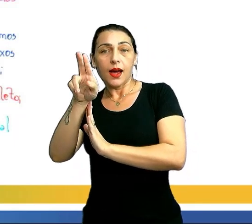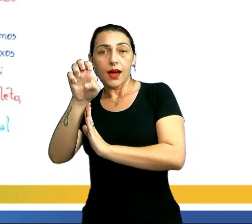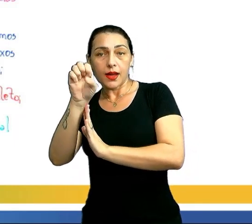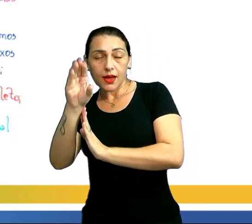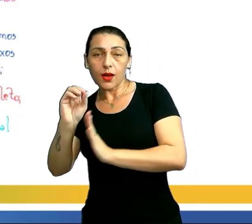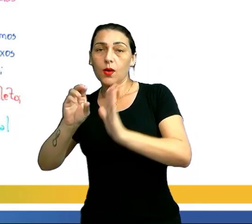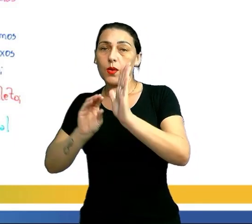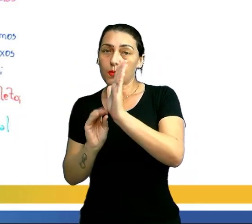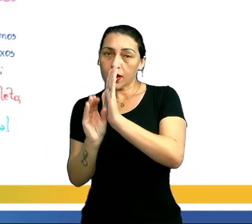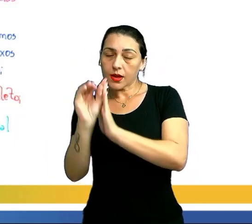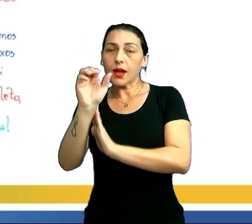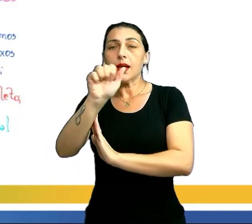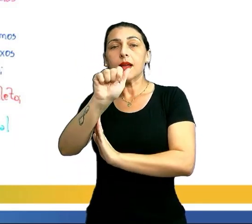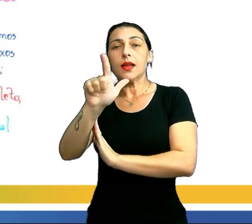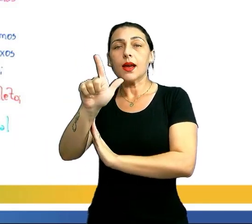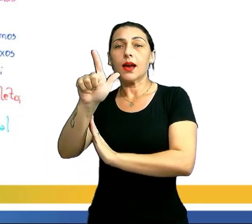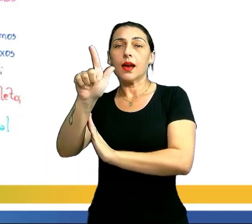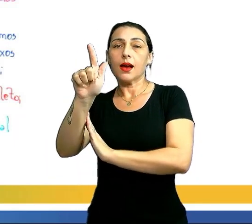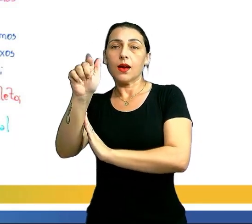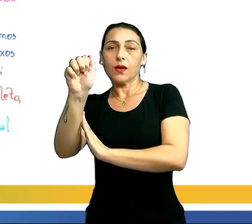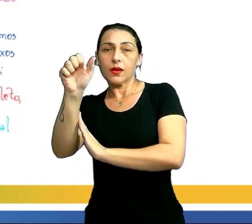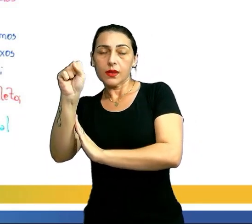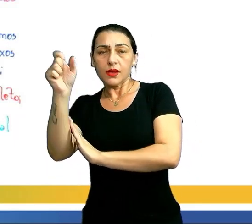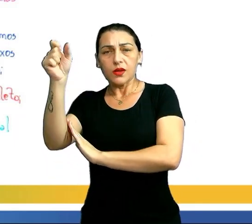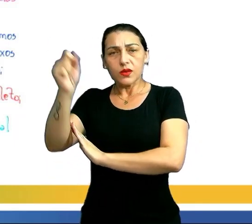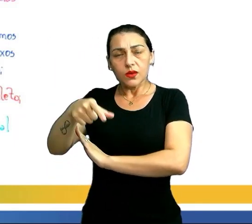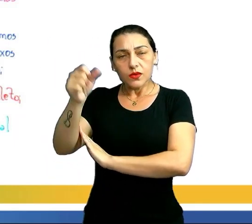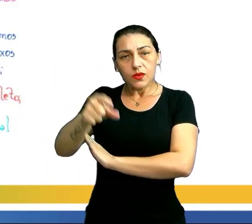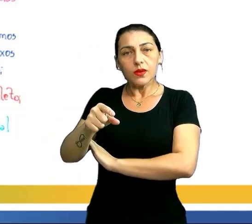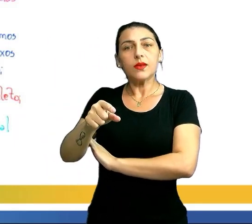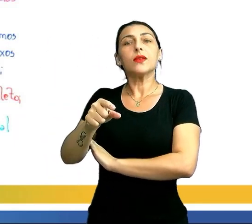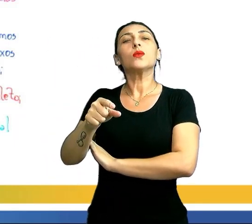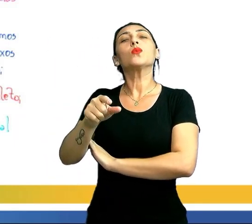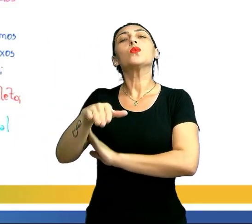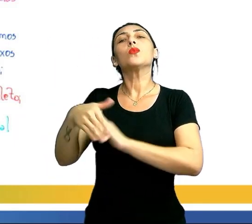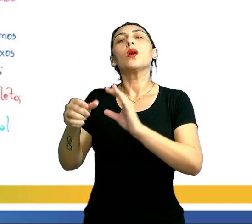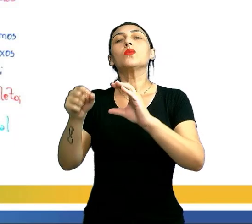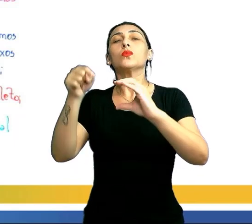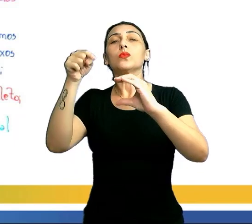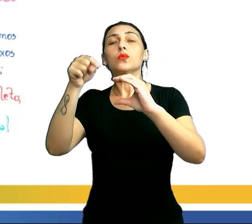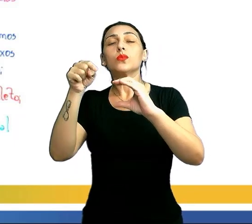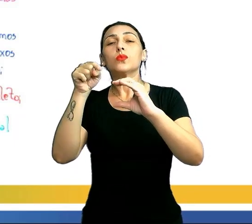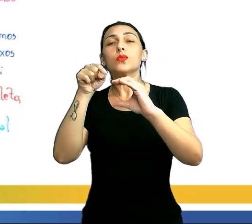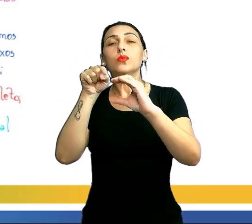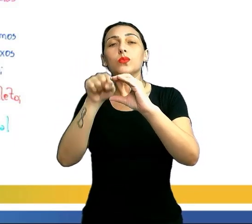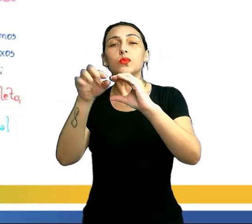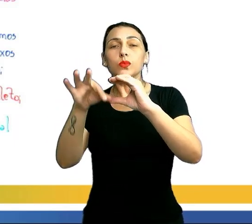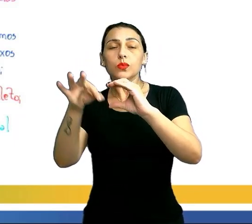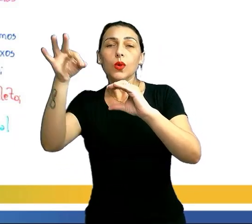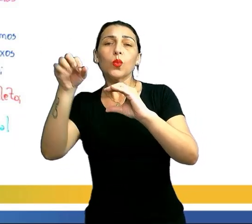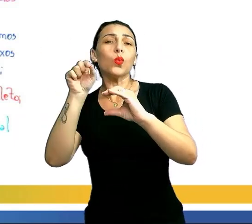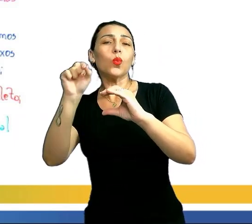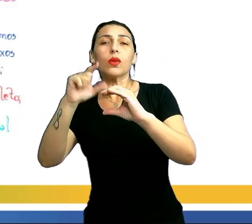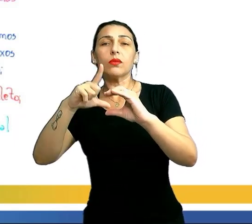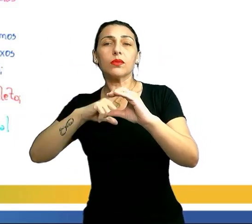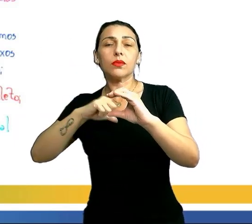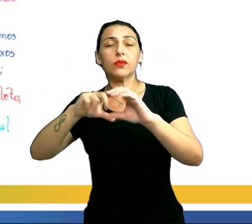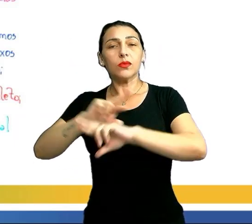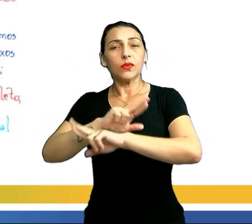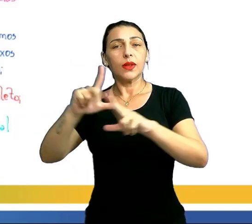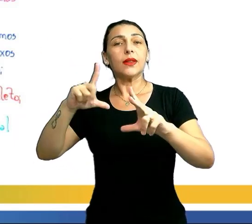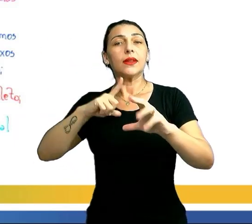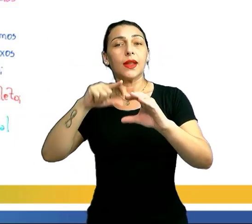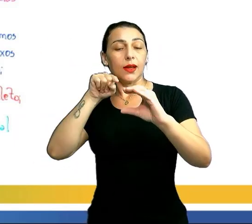arqueobactérias e algas azuis. E os seres eucariontes, o que eles têm de diferente dos procariontes? Eles